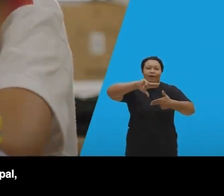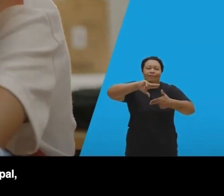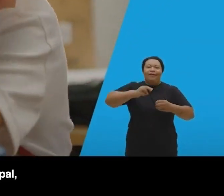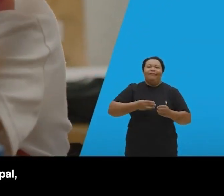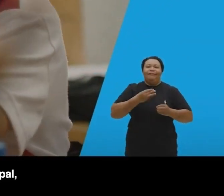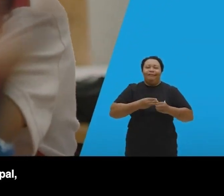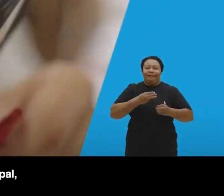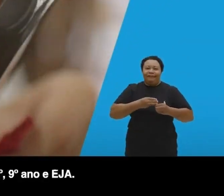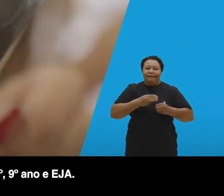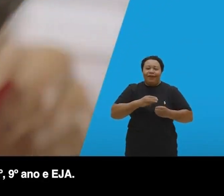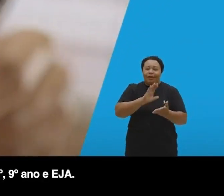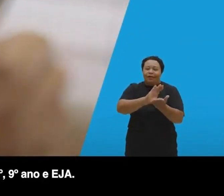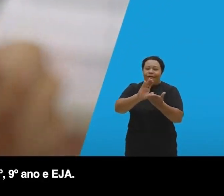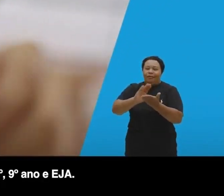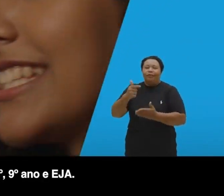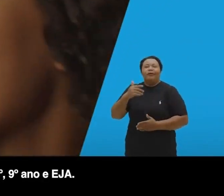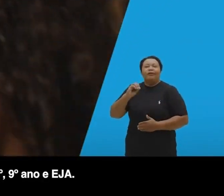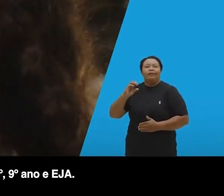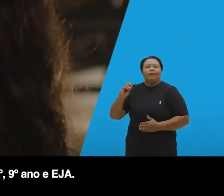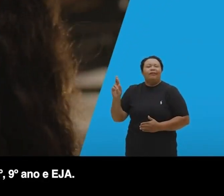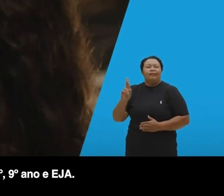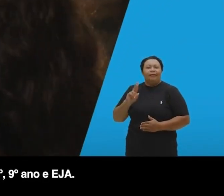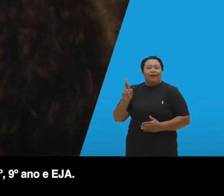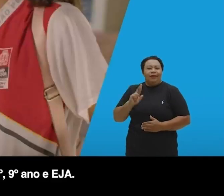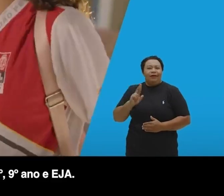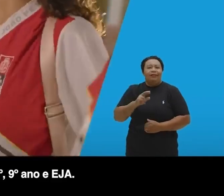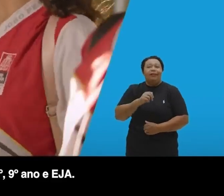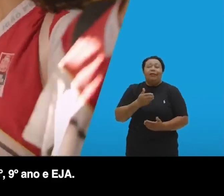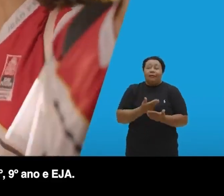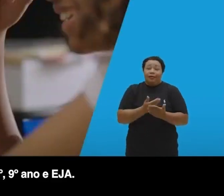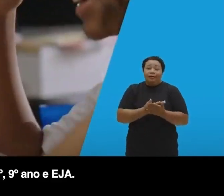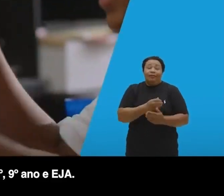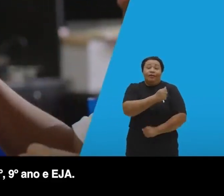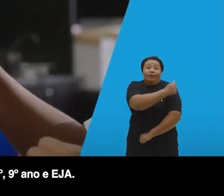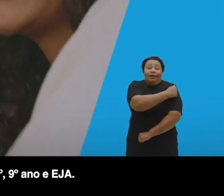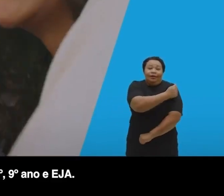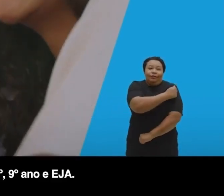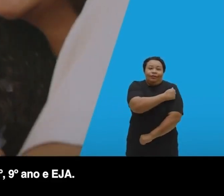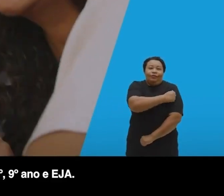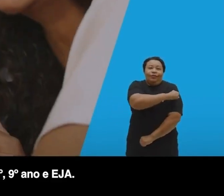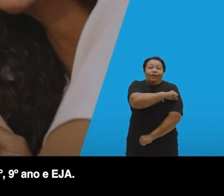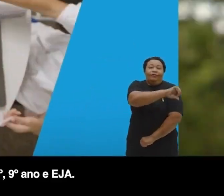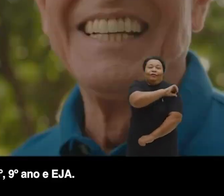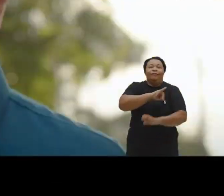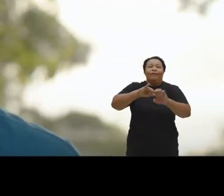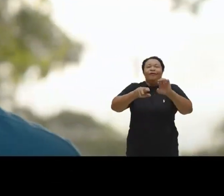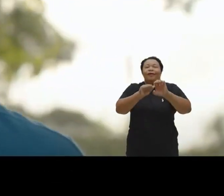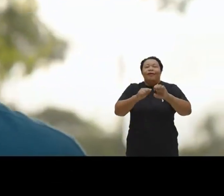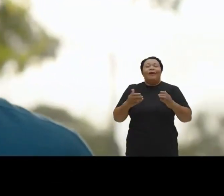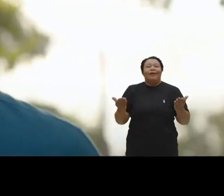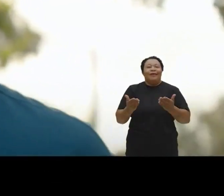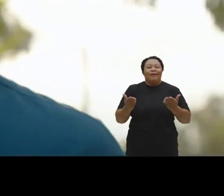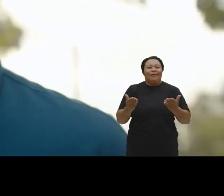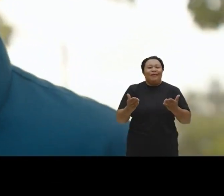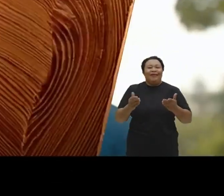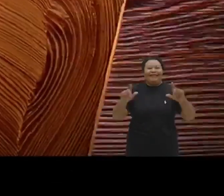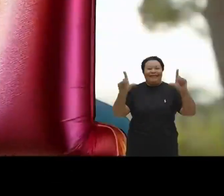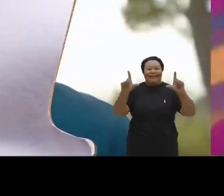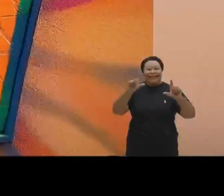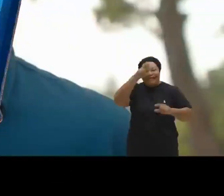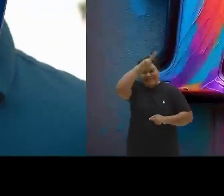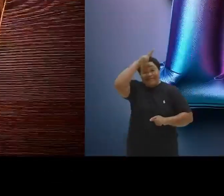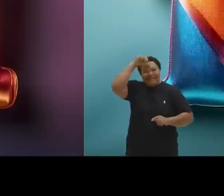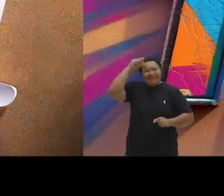de Meia Municipal, com bolsa mensal de R$200 para estudantes do 8º, 9º ano e EJA. É hora do programa